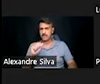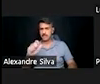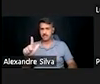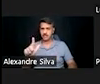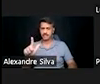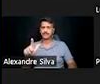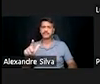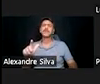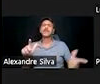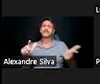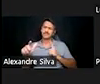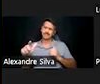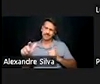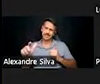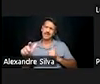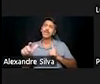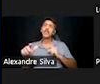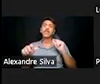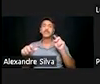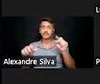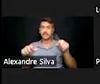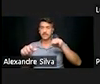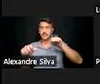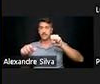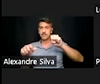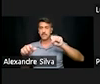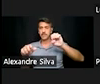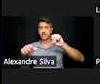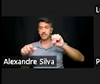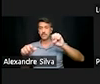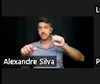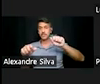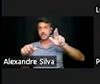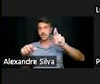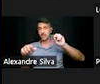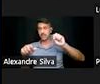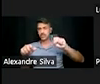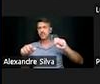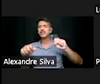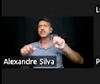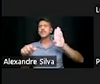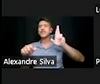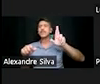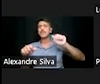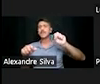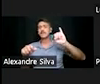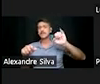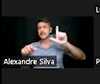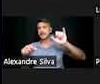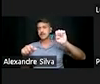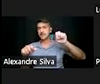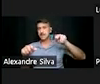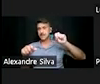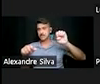Nós temos, obviamente, fósseis, esse é o Mesosaurus brasiliensis, muito interessantes, muito completos, que nos contam